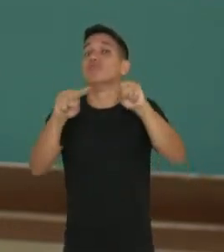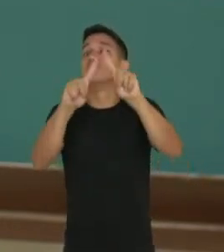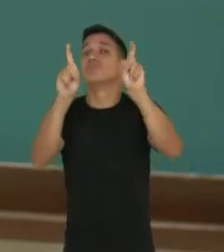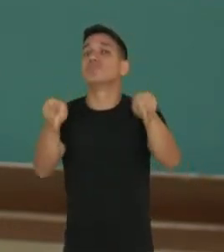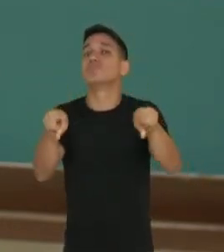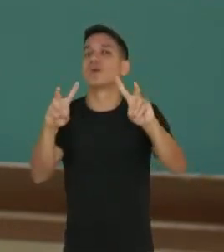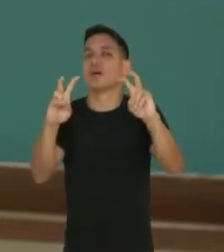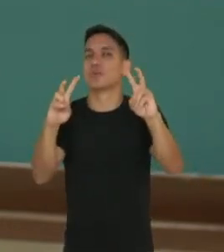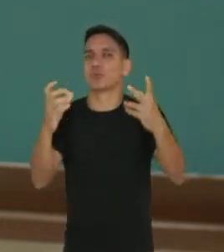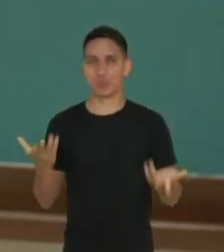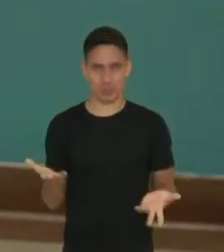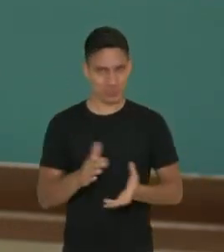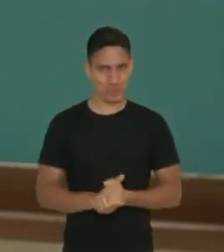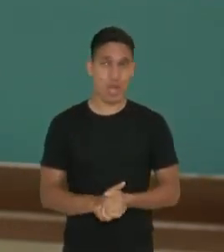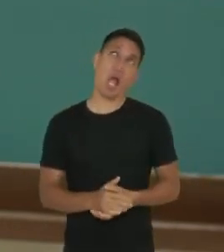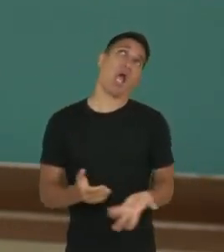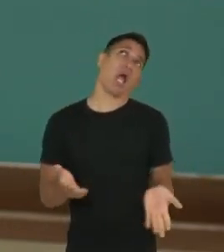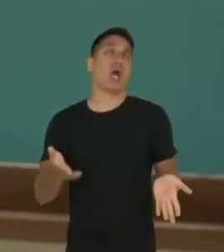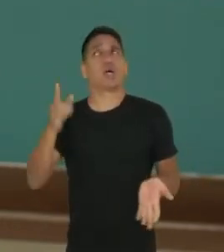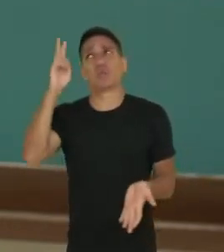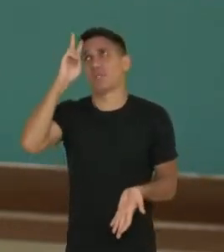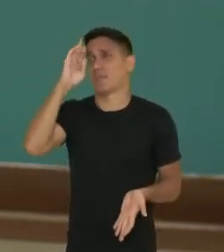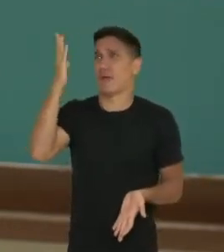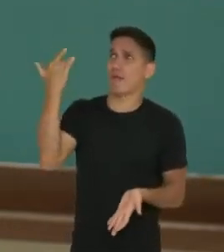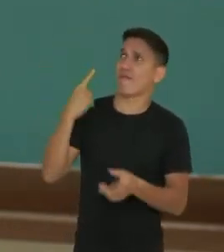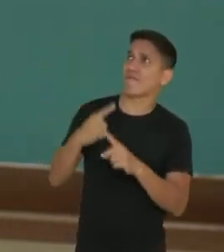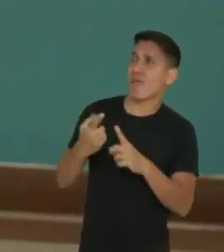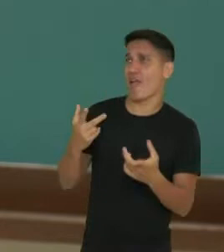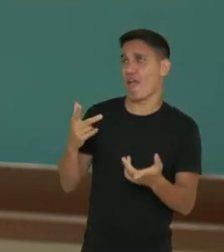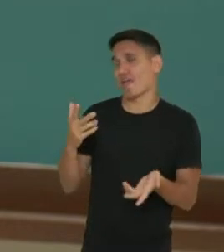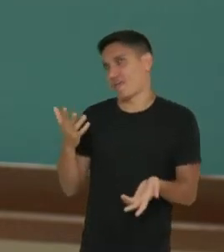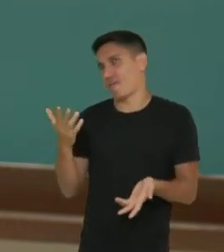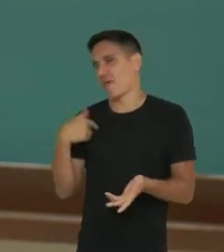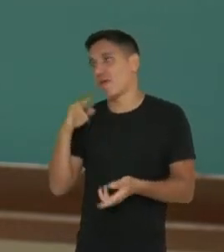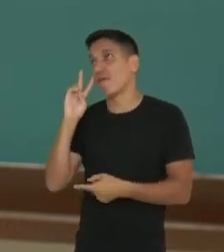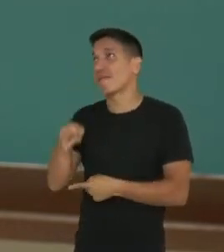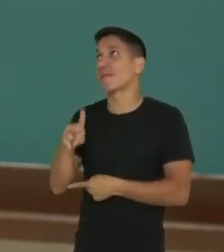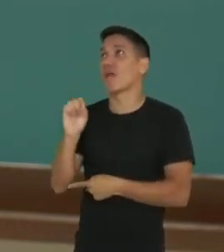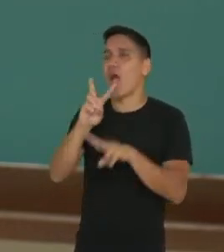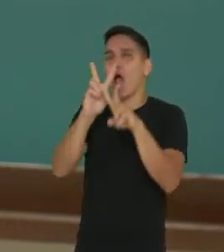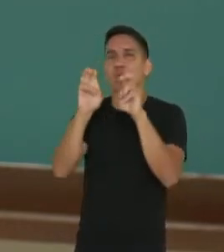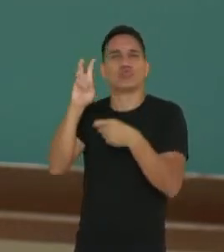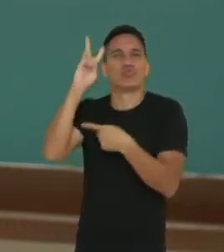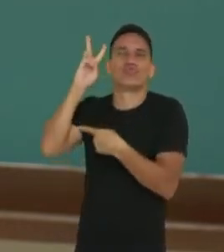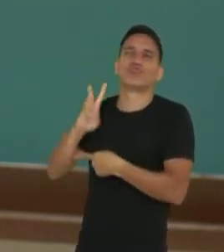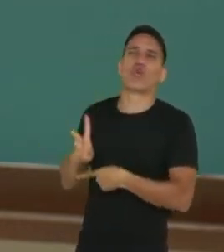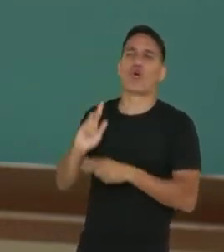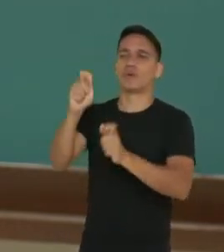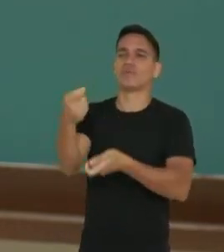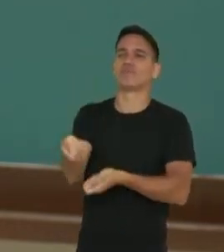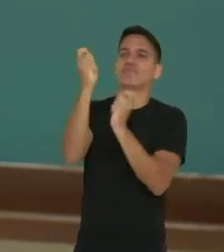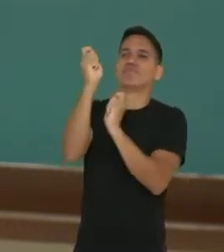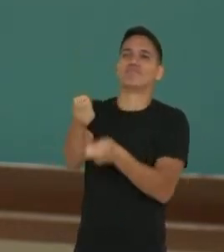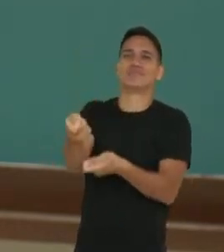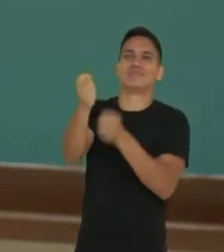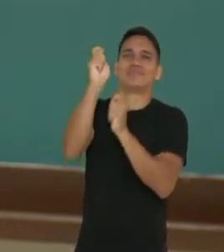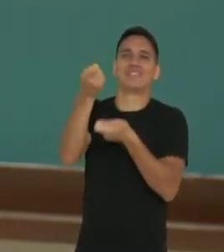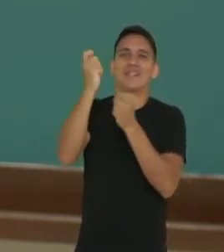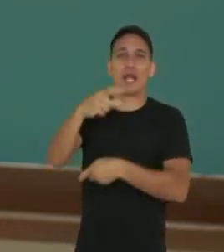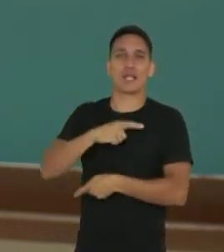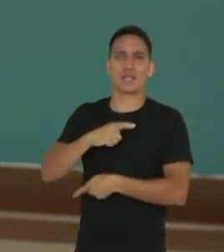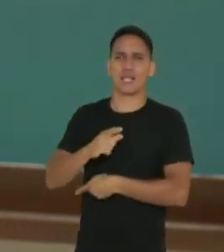assunto? Eu lembro uma vez, professor, que eu vi um caso sobre história de pescador, né, o cara pegou um